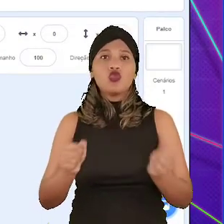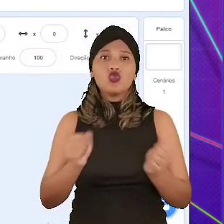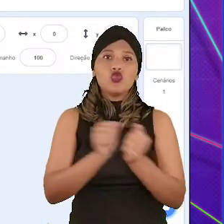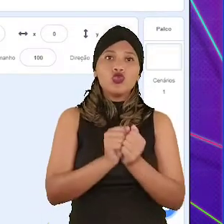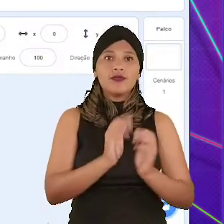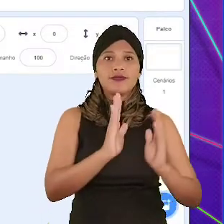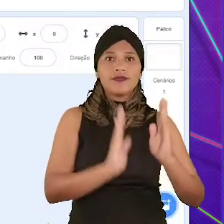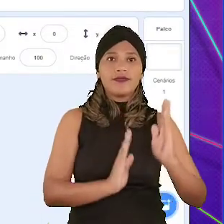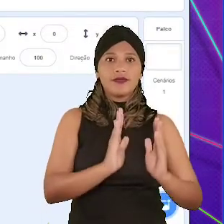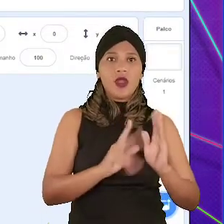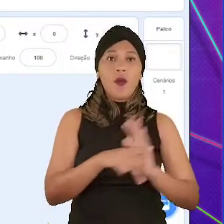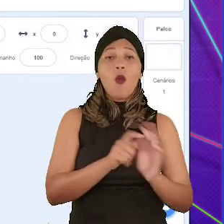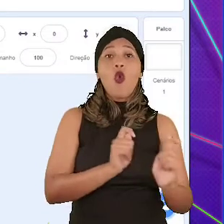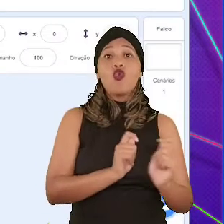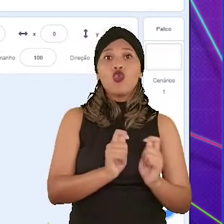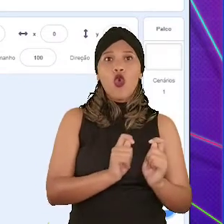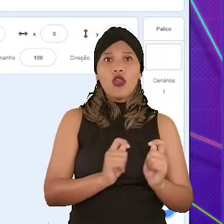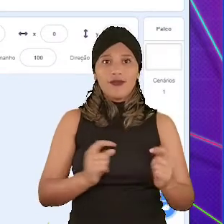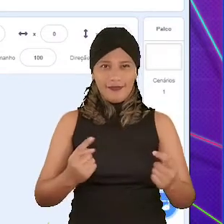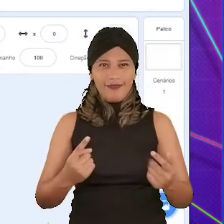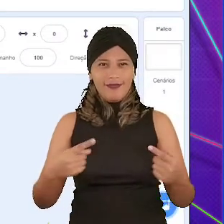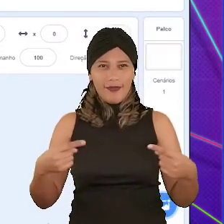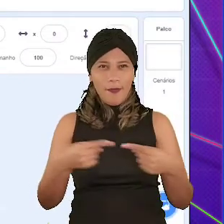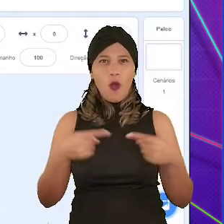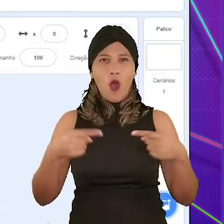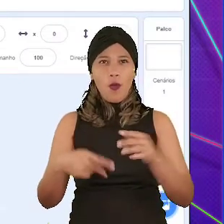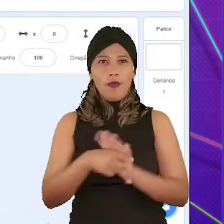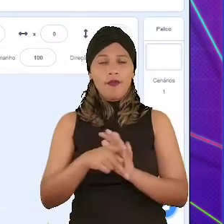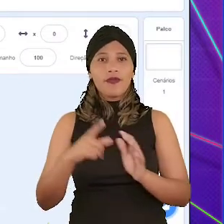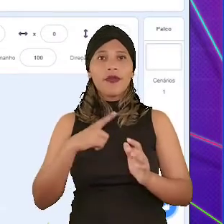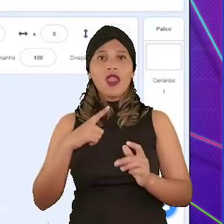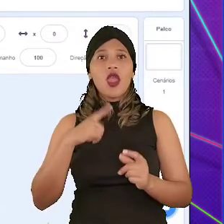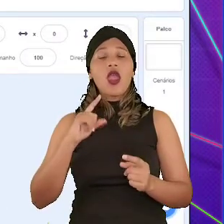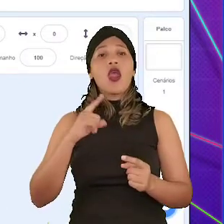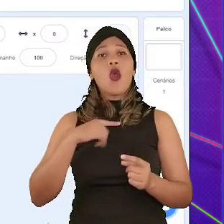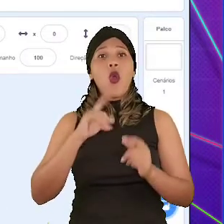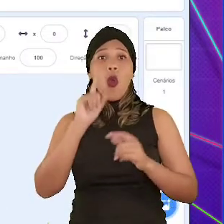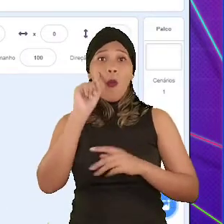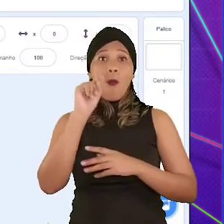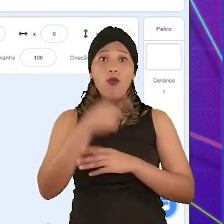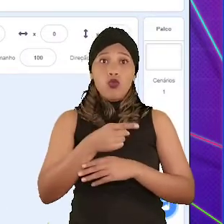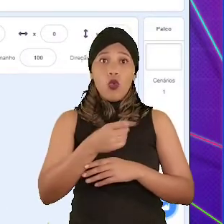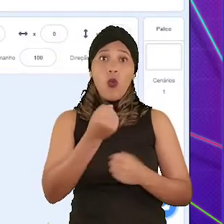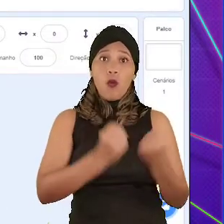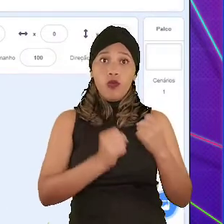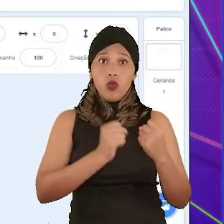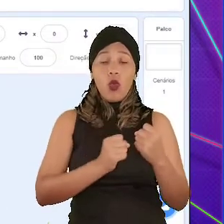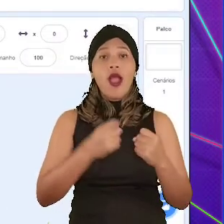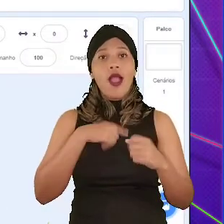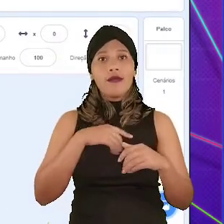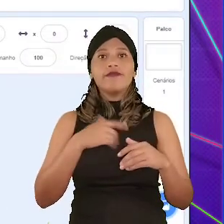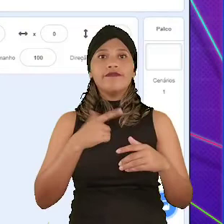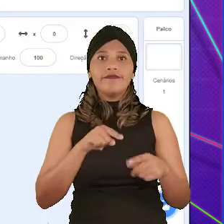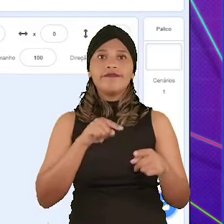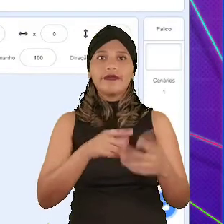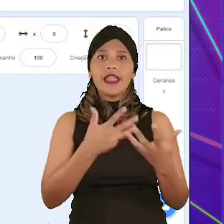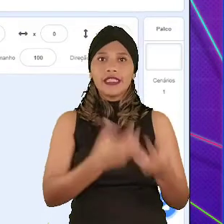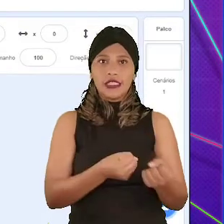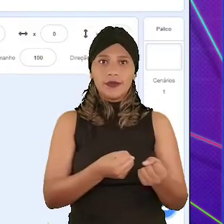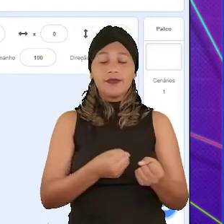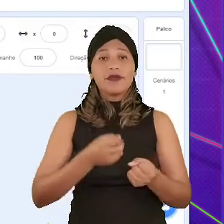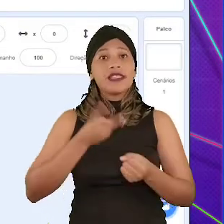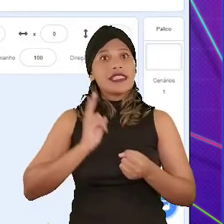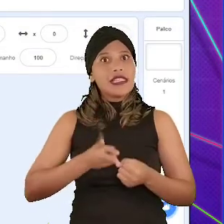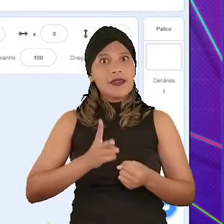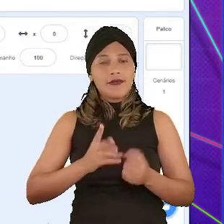clicada e vamos juntar ele com o bloco da parte dos controles que são os e da conversão o Benê Cida para o funcionamento do